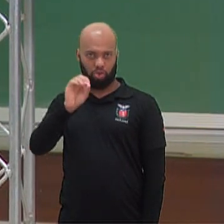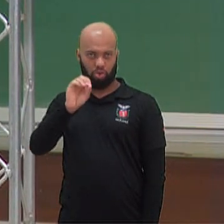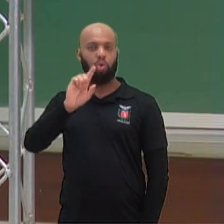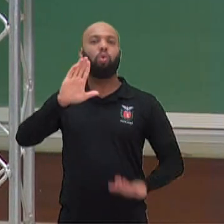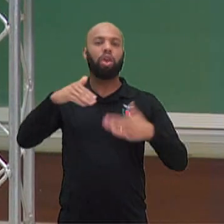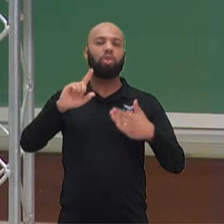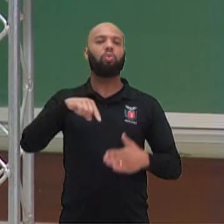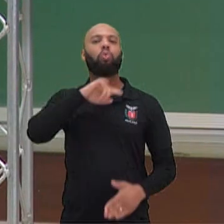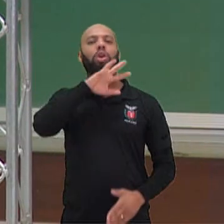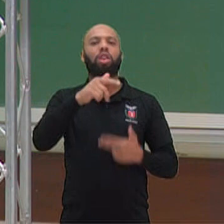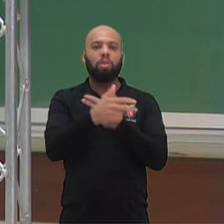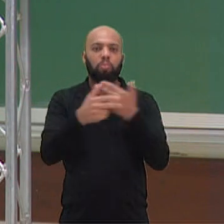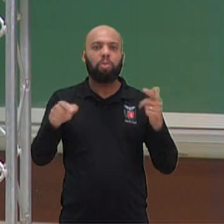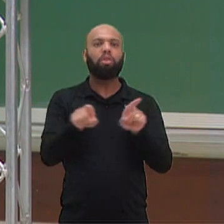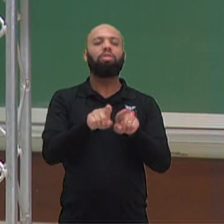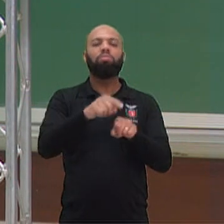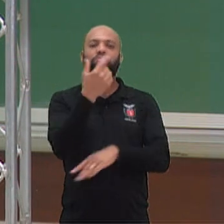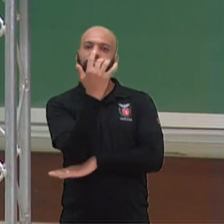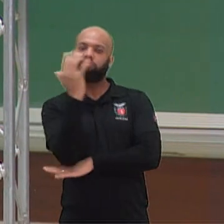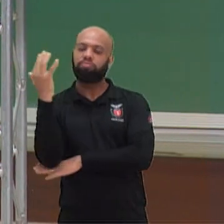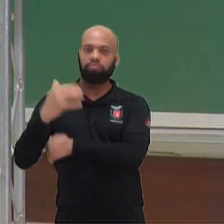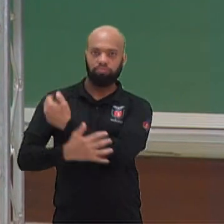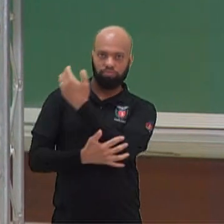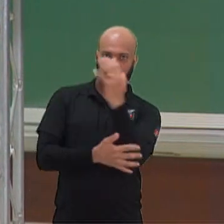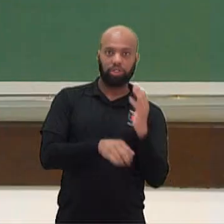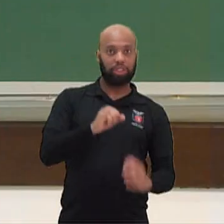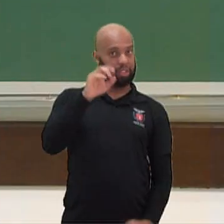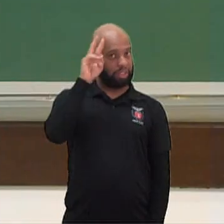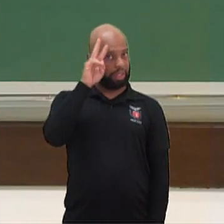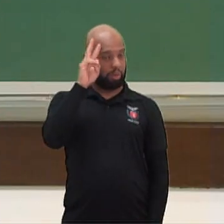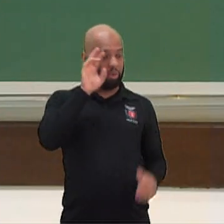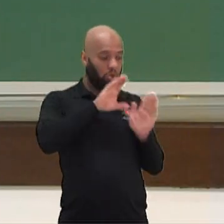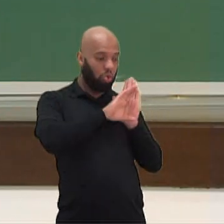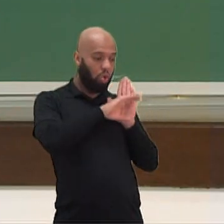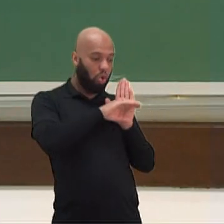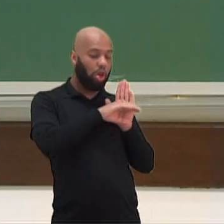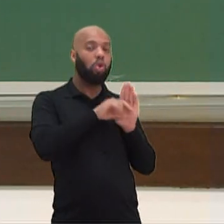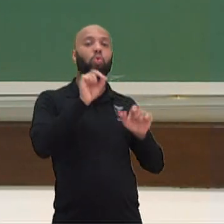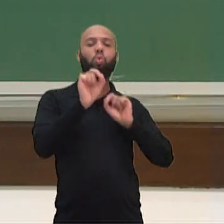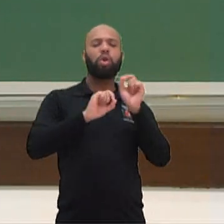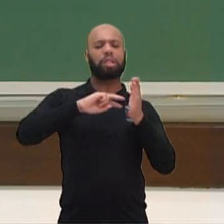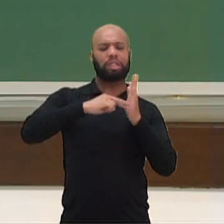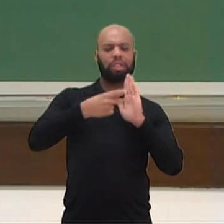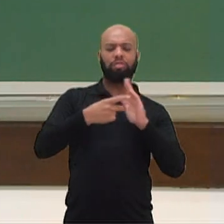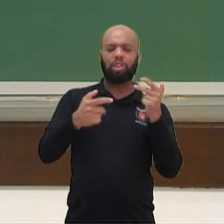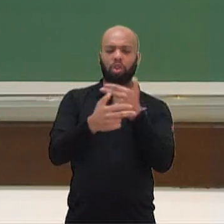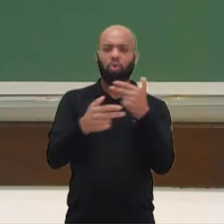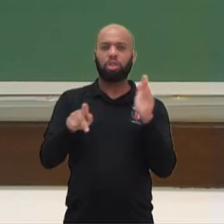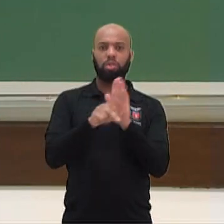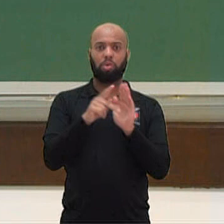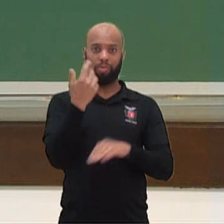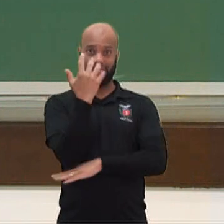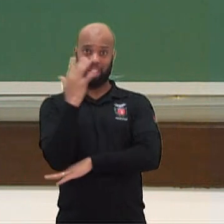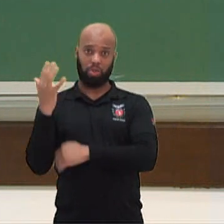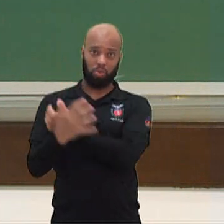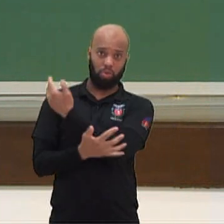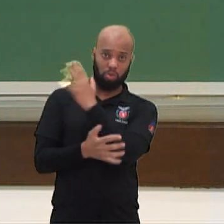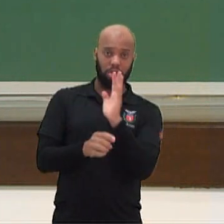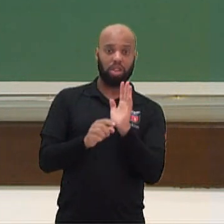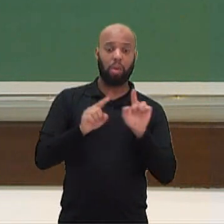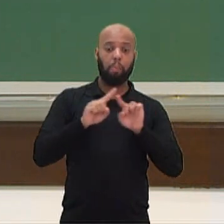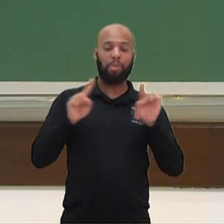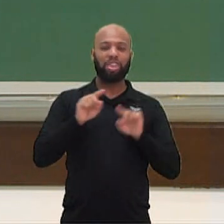né? Daquela região. Então, se você lembrasse esse conceito de recursos biológicos, você conseguiria achar qual é